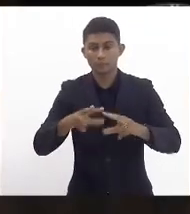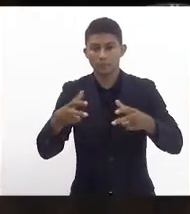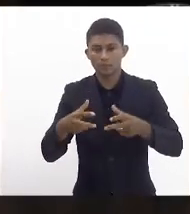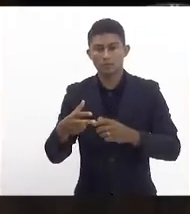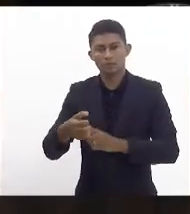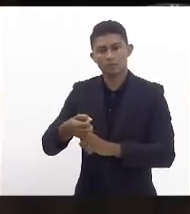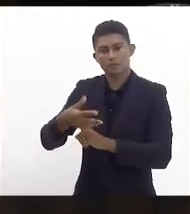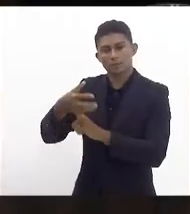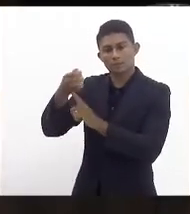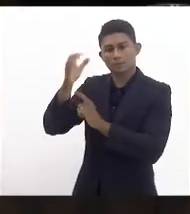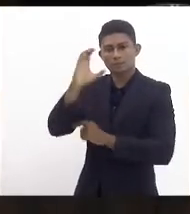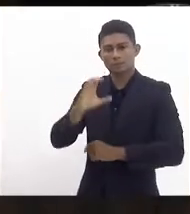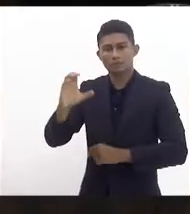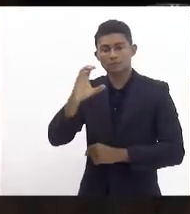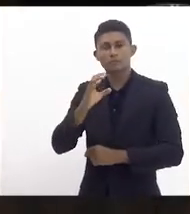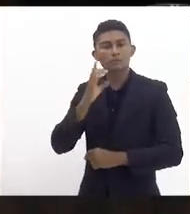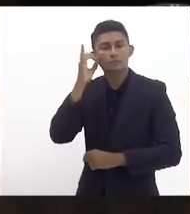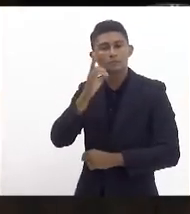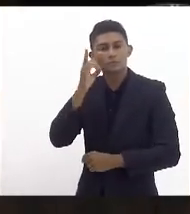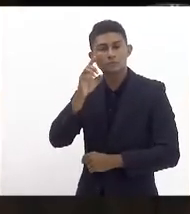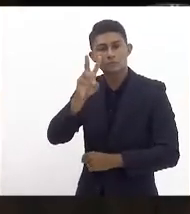Tecnologia, deputado Valdec Carneiro.